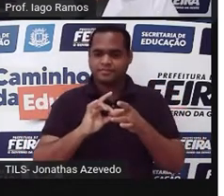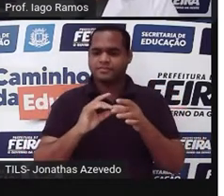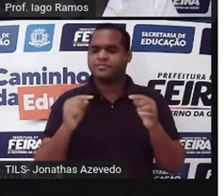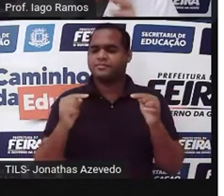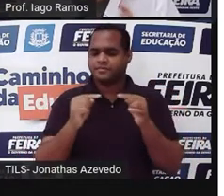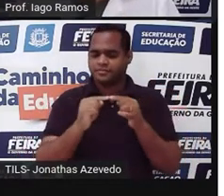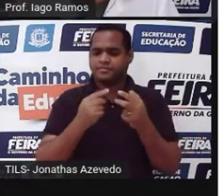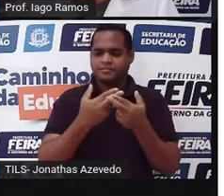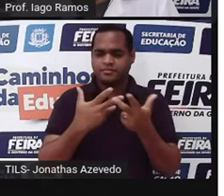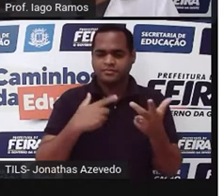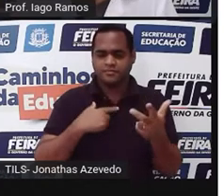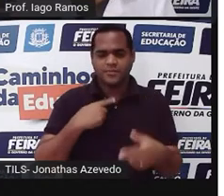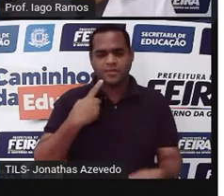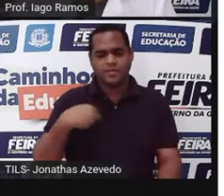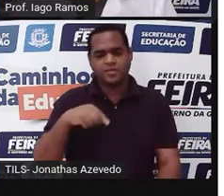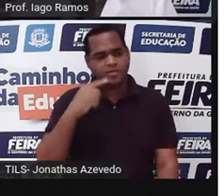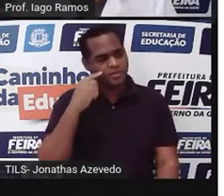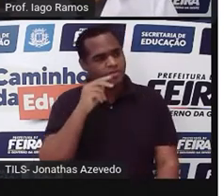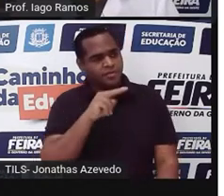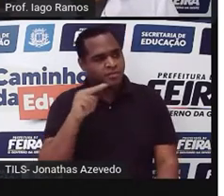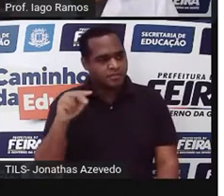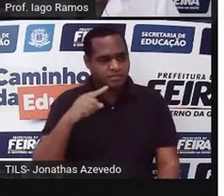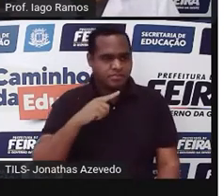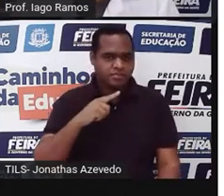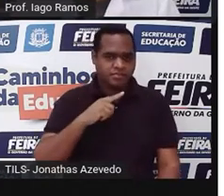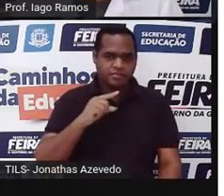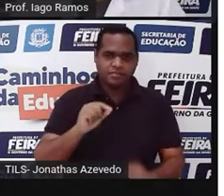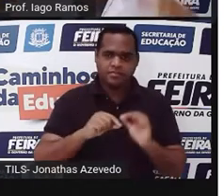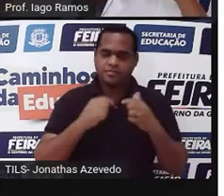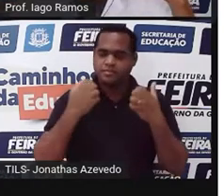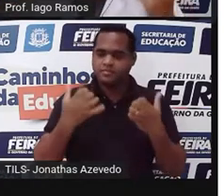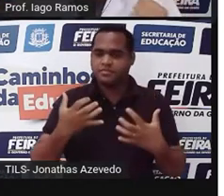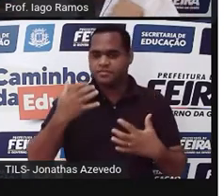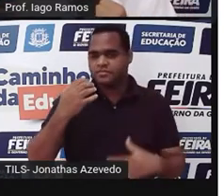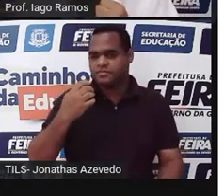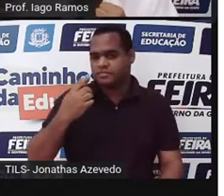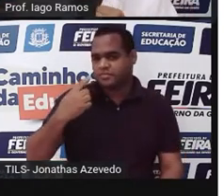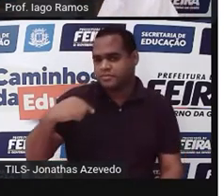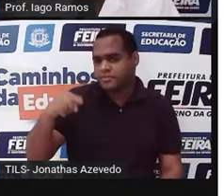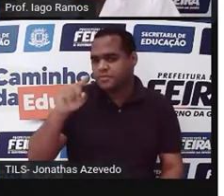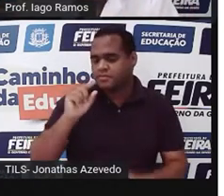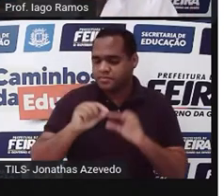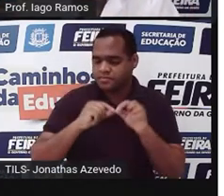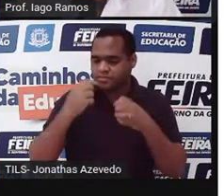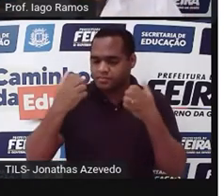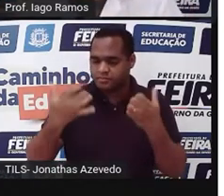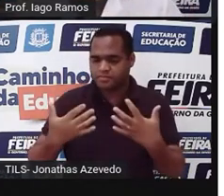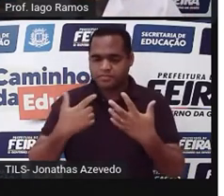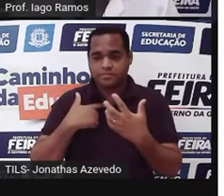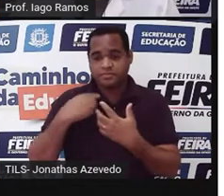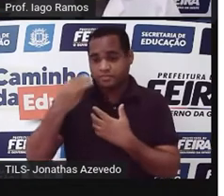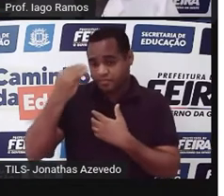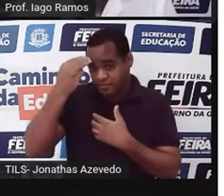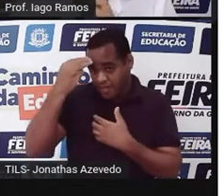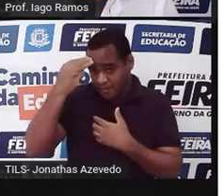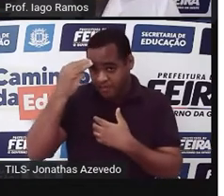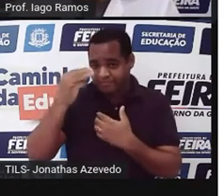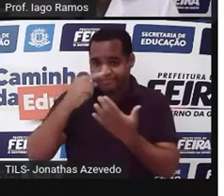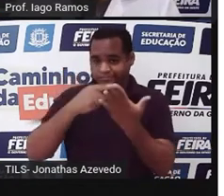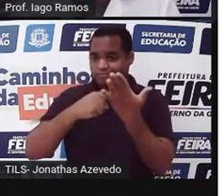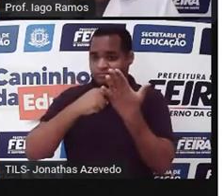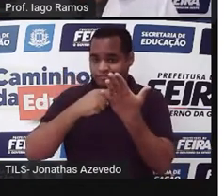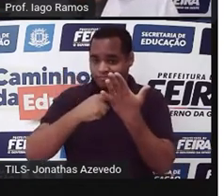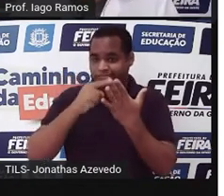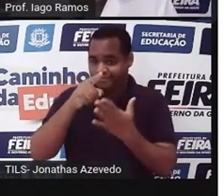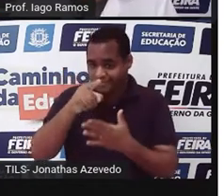o conteúdo que a gente já viu por aqui e aí você vai resgatar o nome desse conteúdo aí na sua memória certo